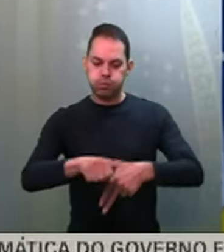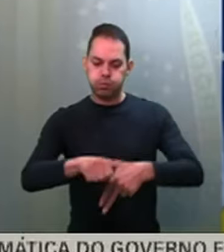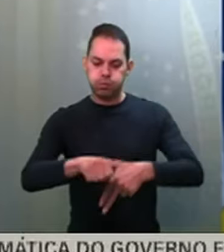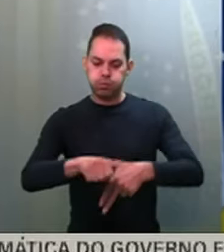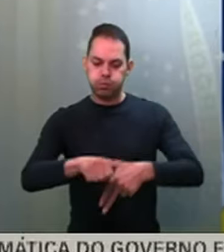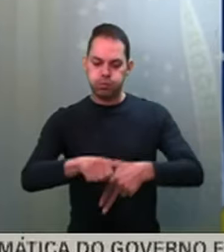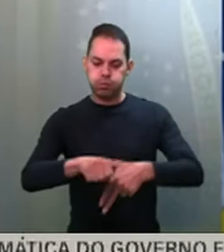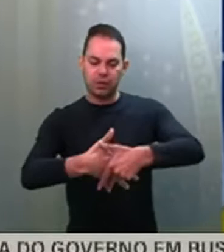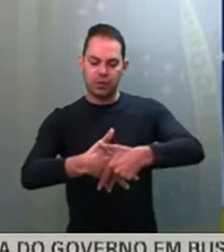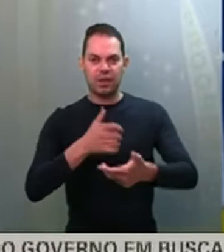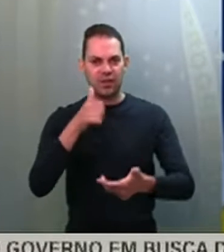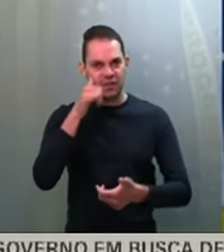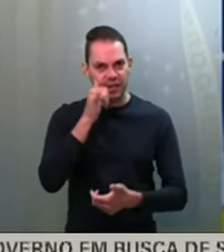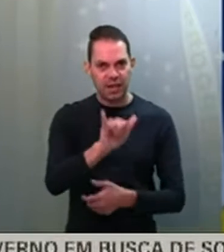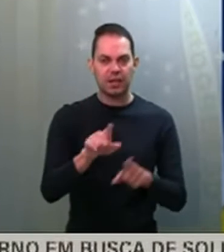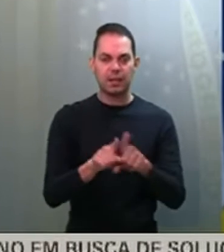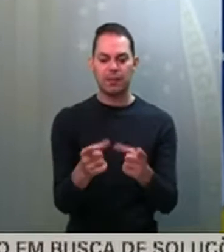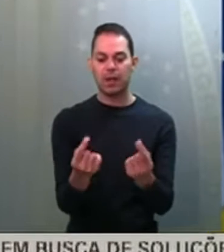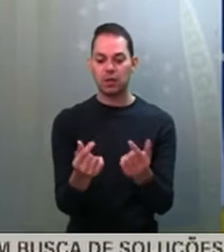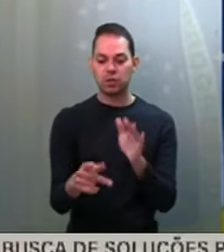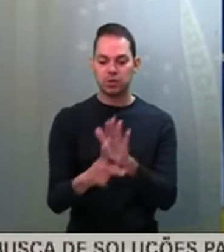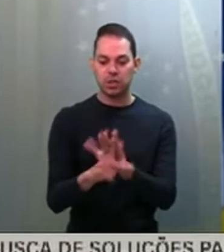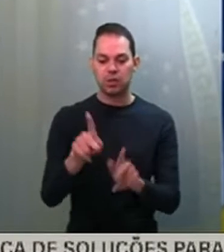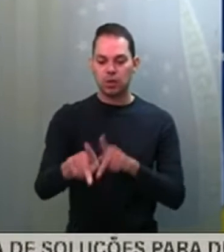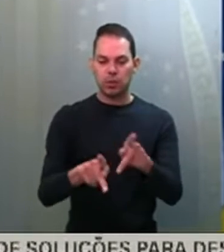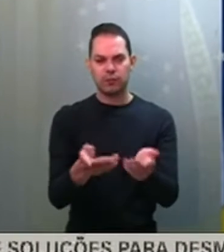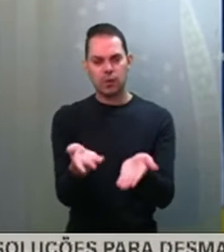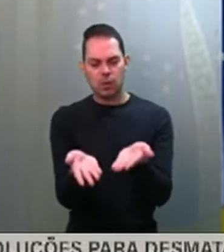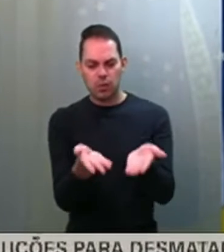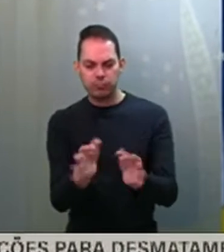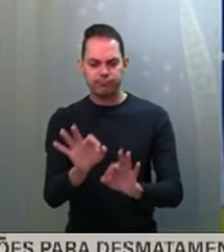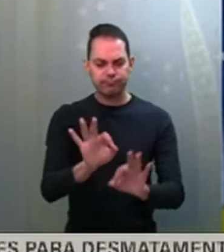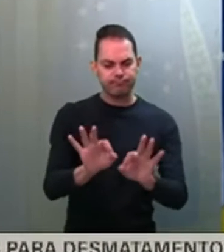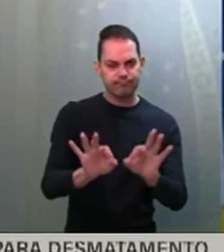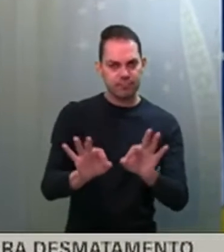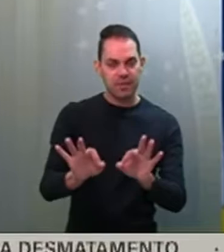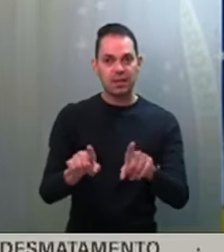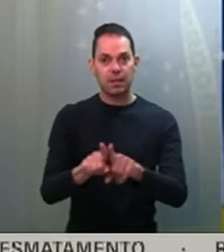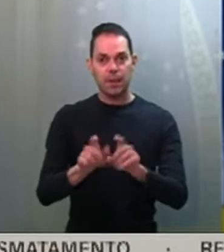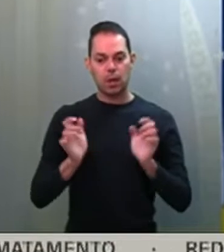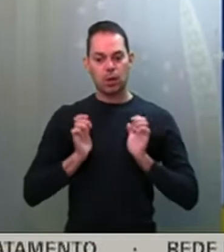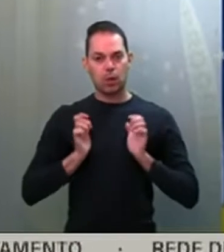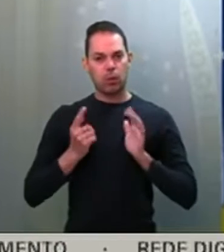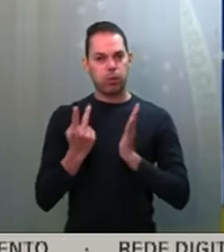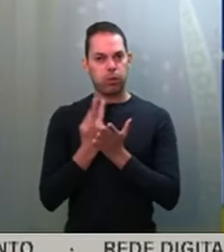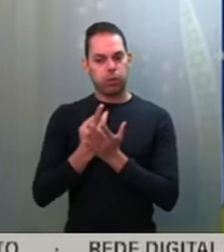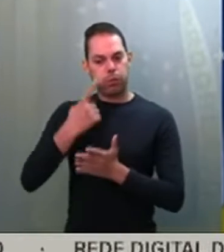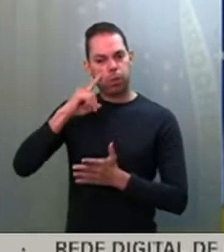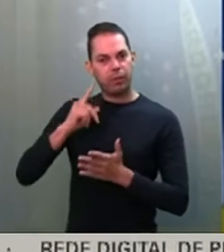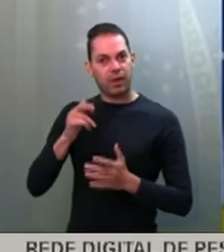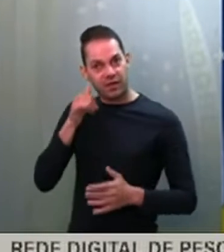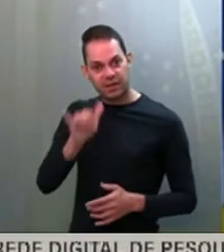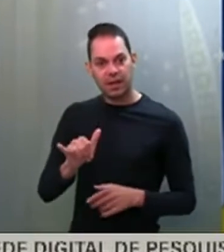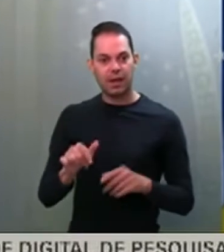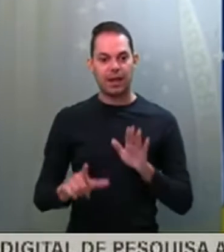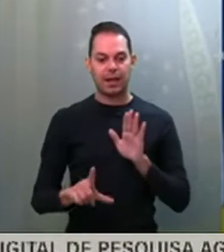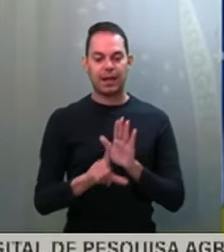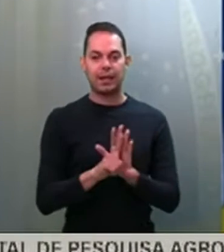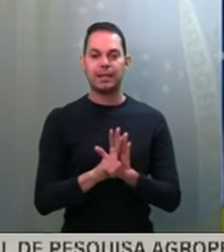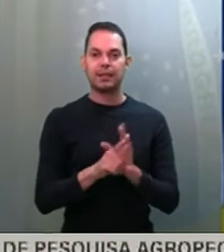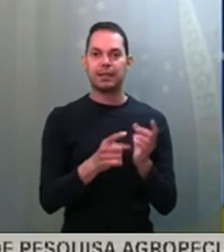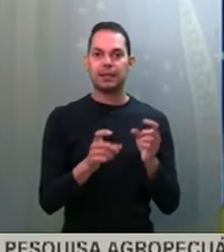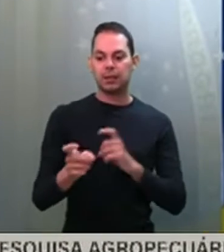e para zelar pelo dinheiro público para evitar enriquecimento ilícito seus que a nova lei